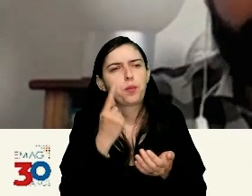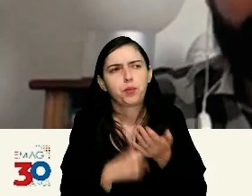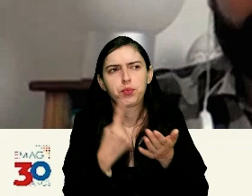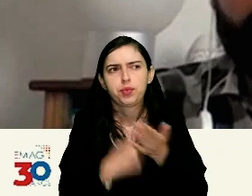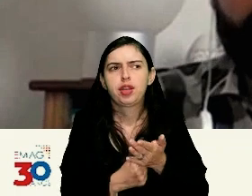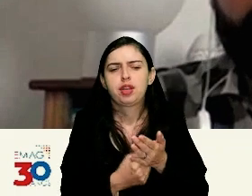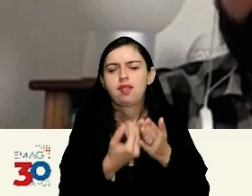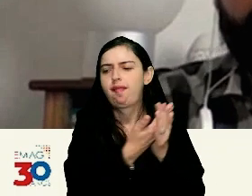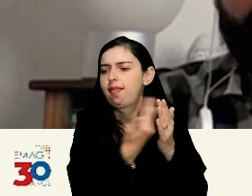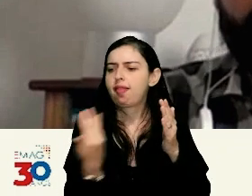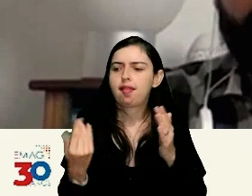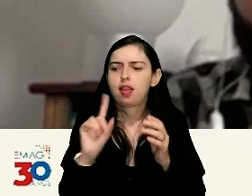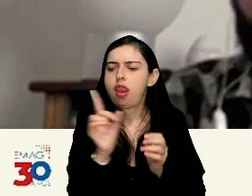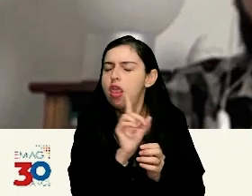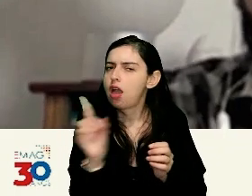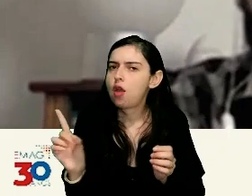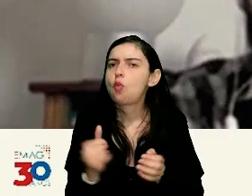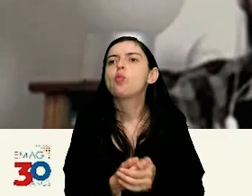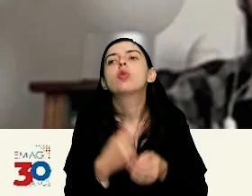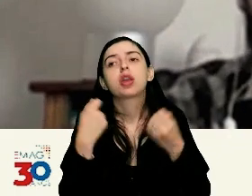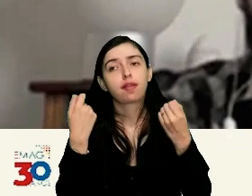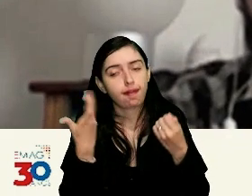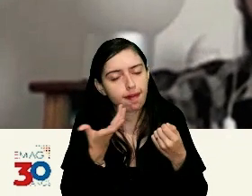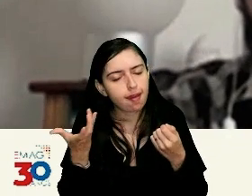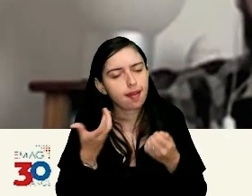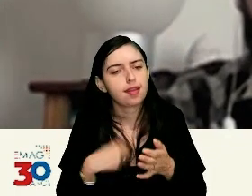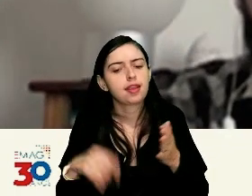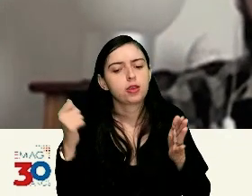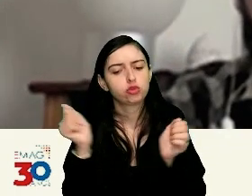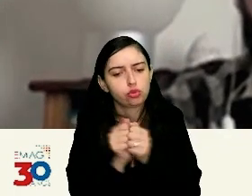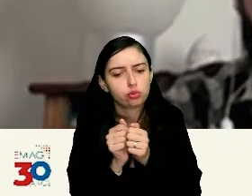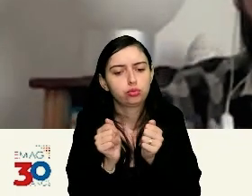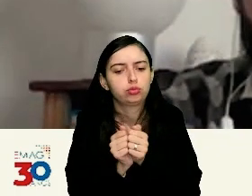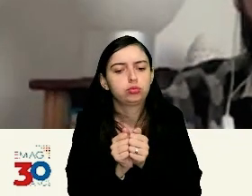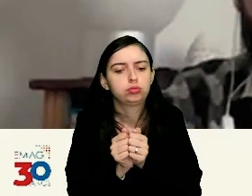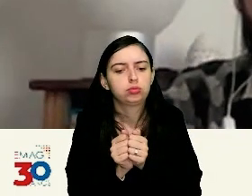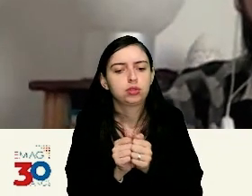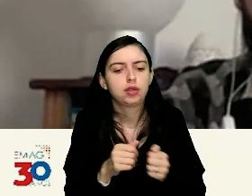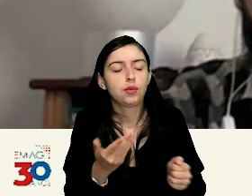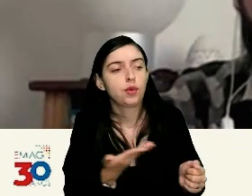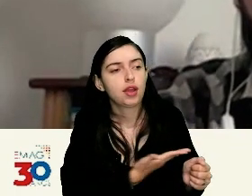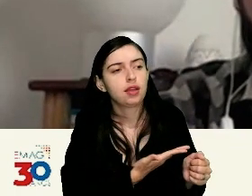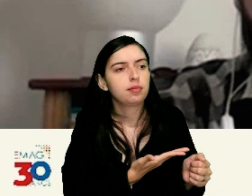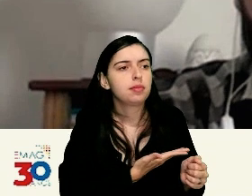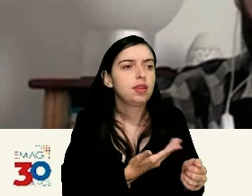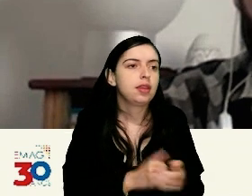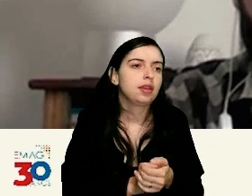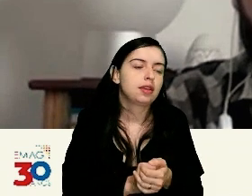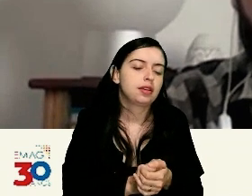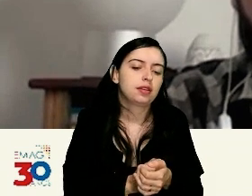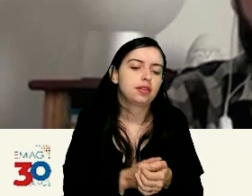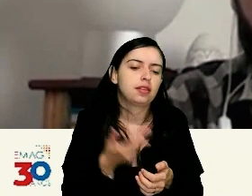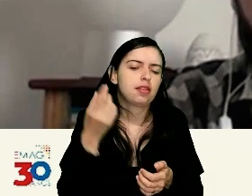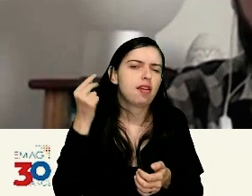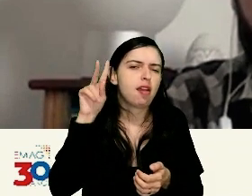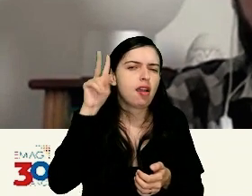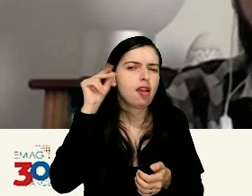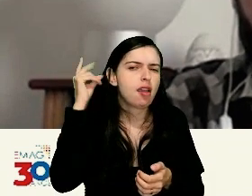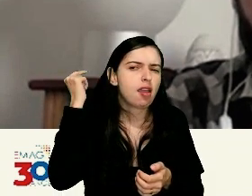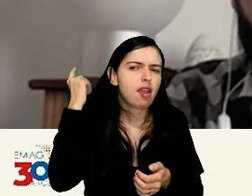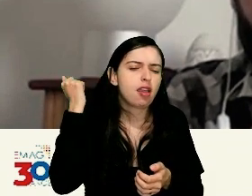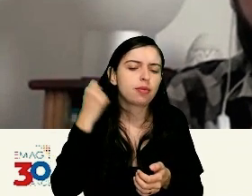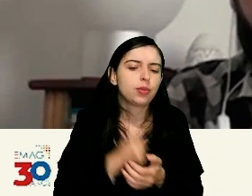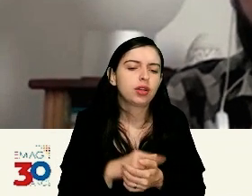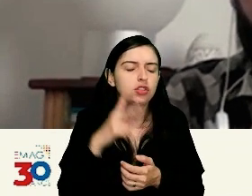nenhum. Teve até uma amiga de um amigo aí que, na época, assim, vendo a